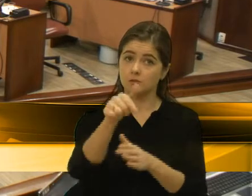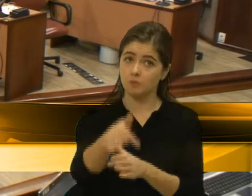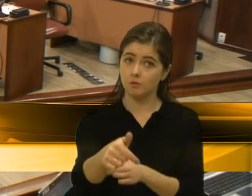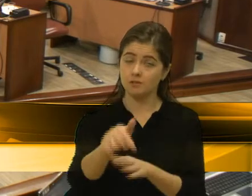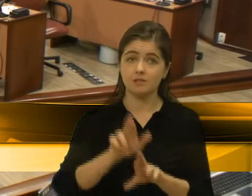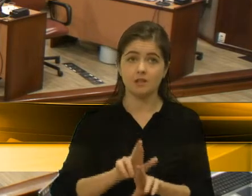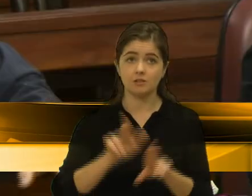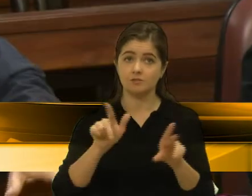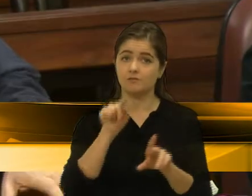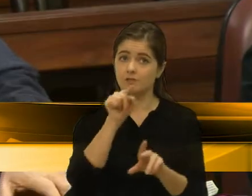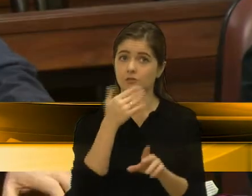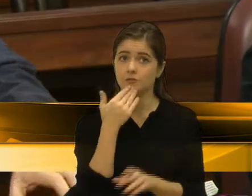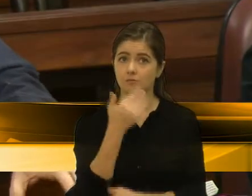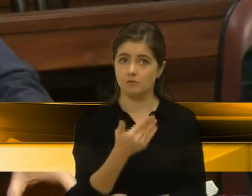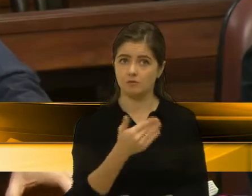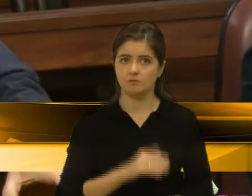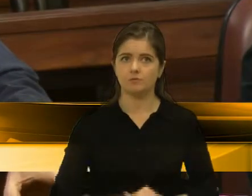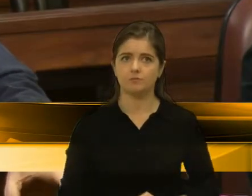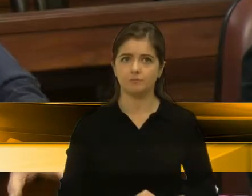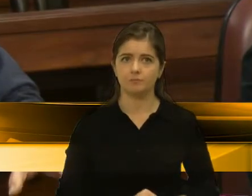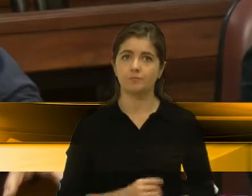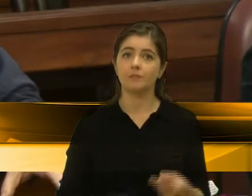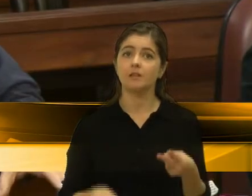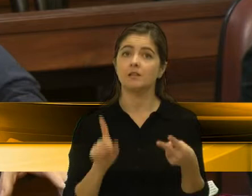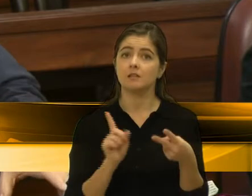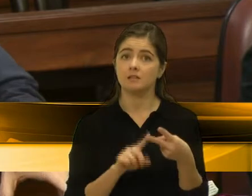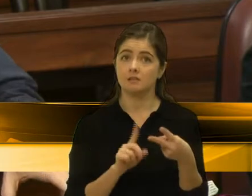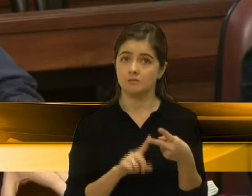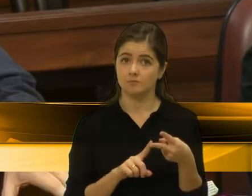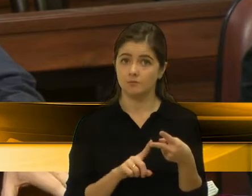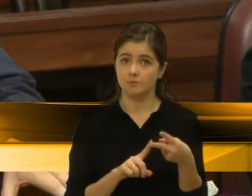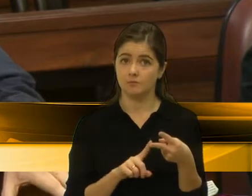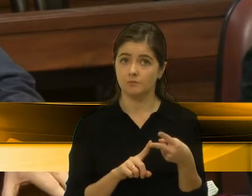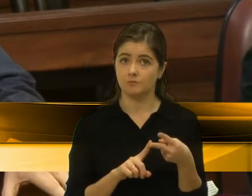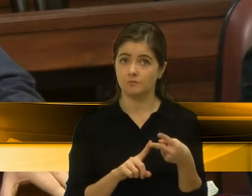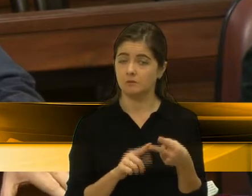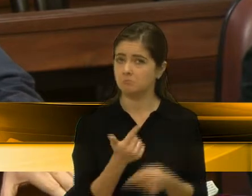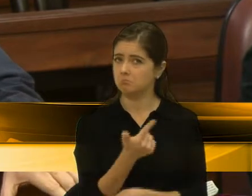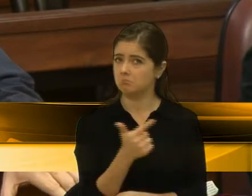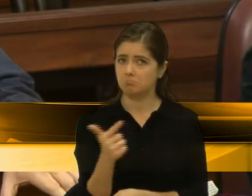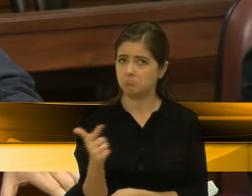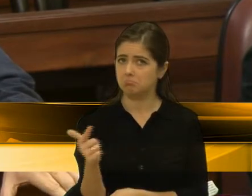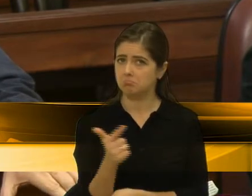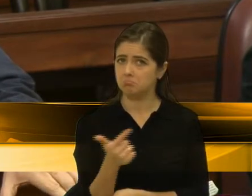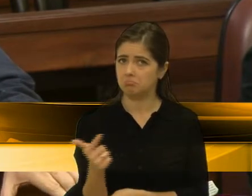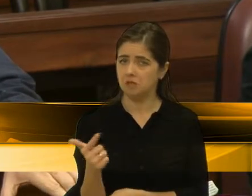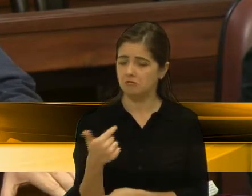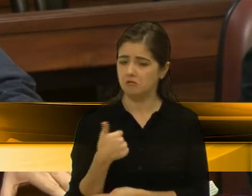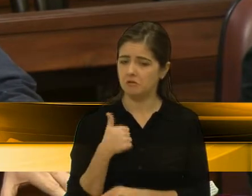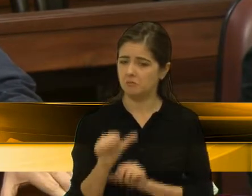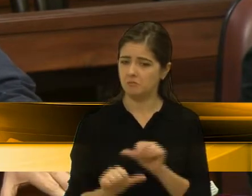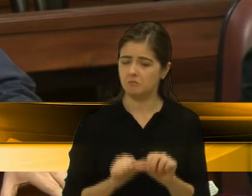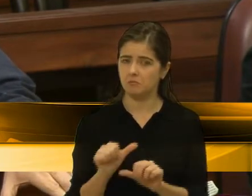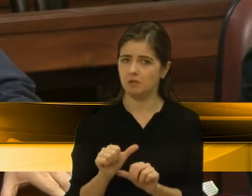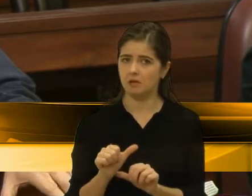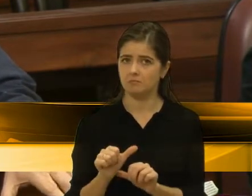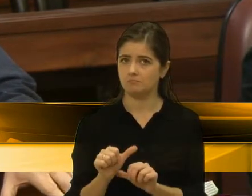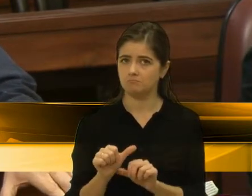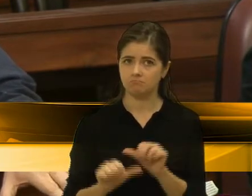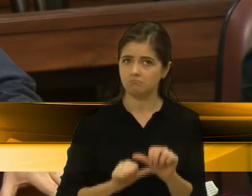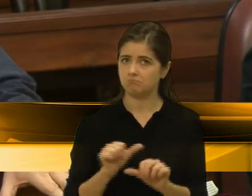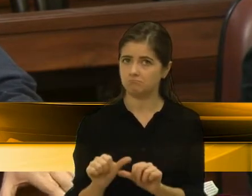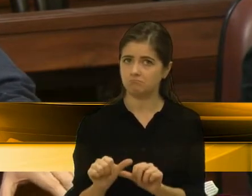que Vossa Excelência está encaminhando. A segunda questão, em nenhum momento mudei minha posição com